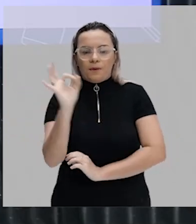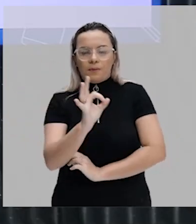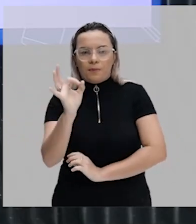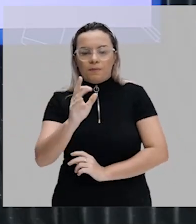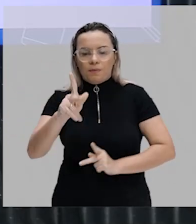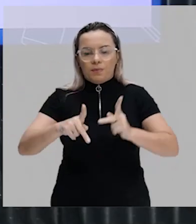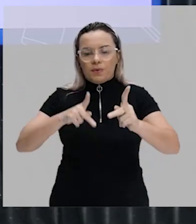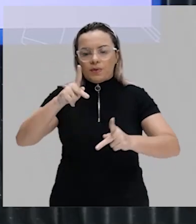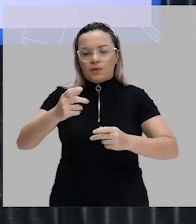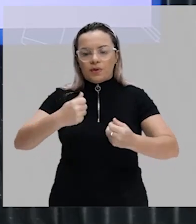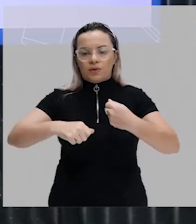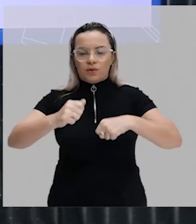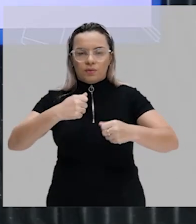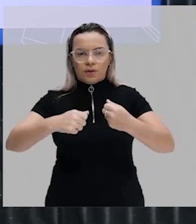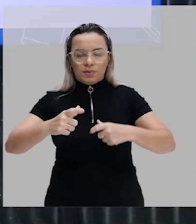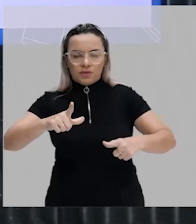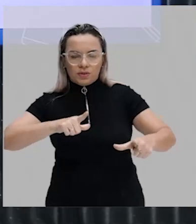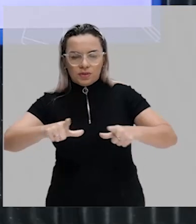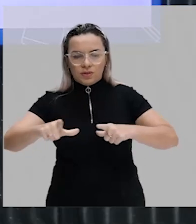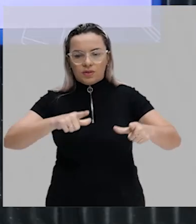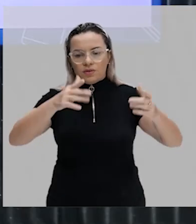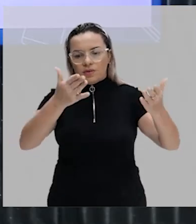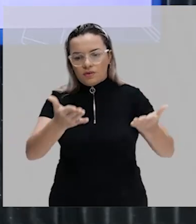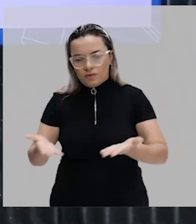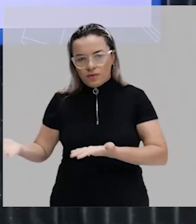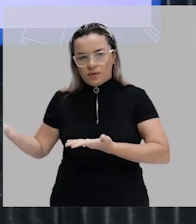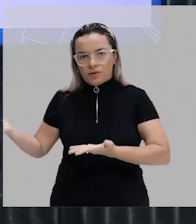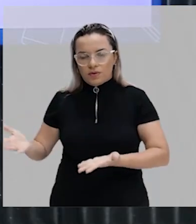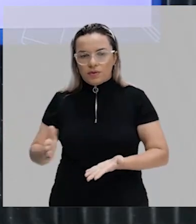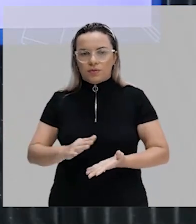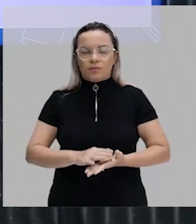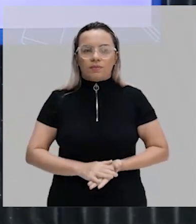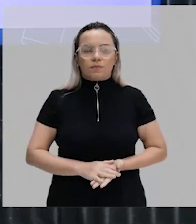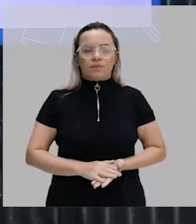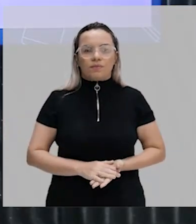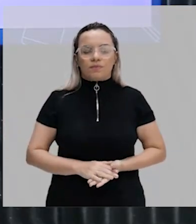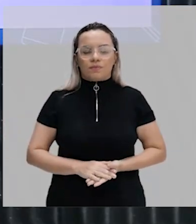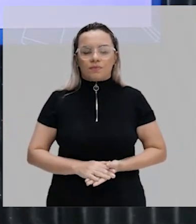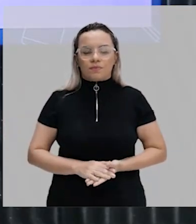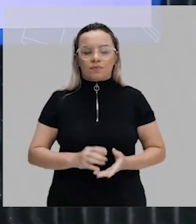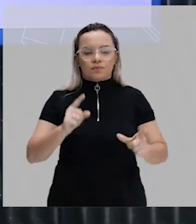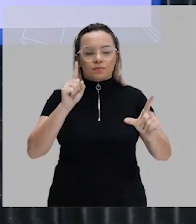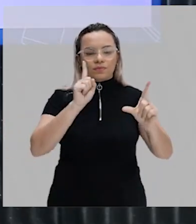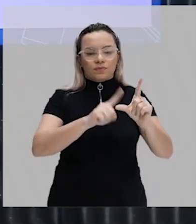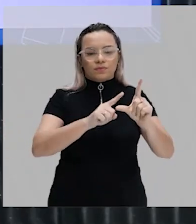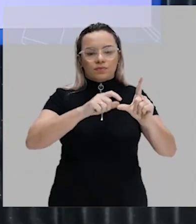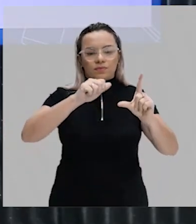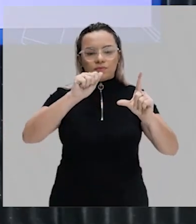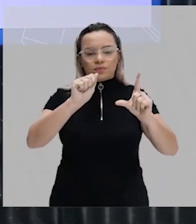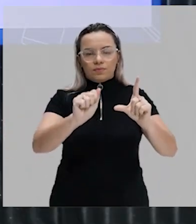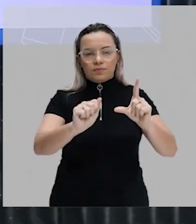da sua população economicamente ativa foi de, nas opções nós temos